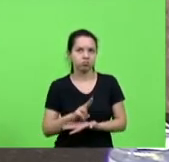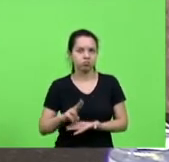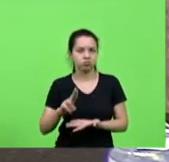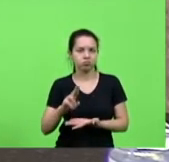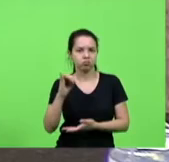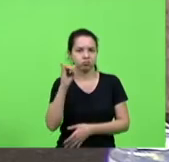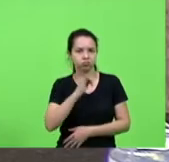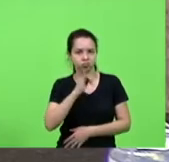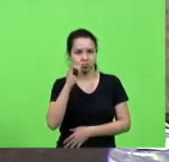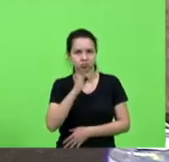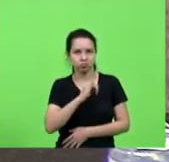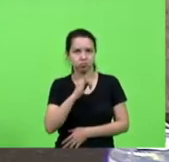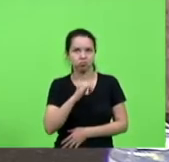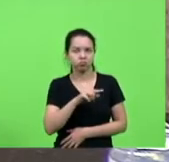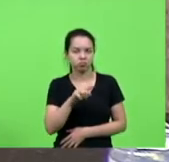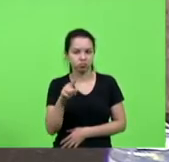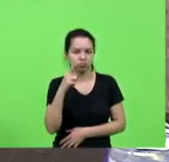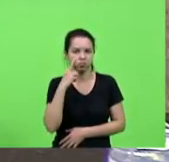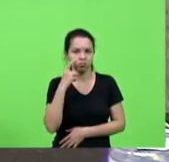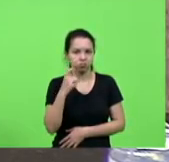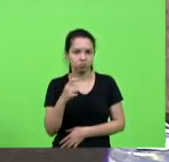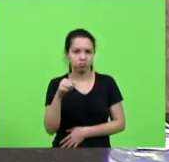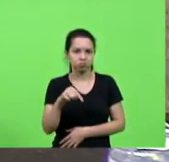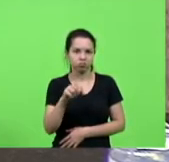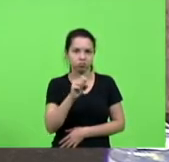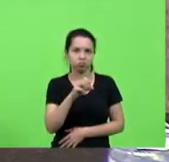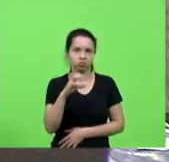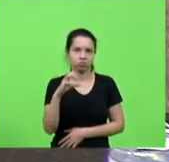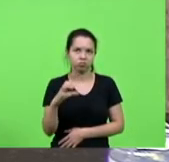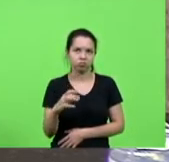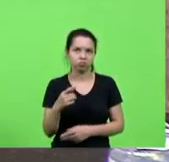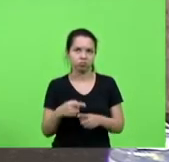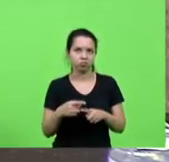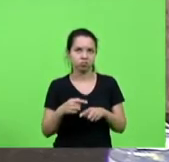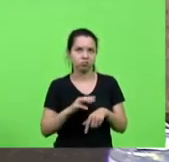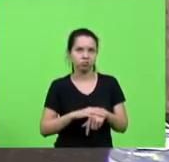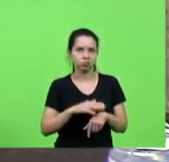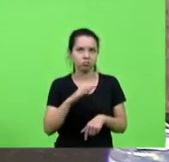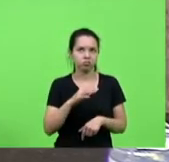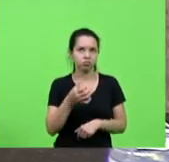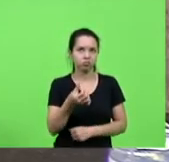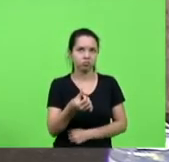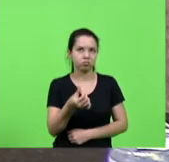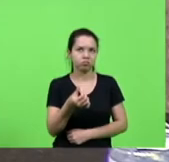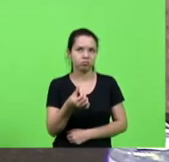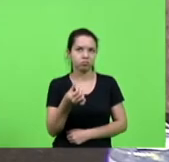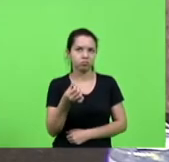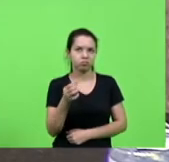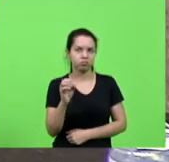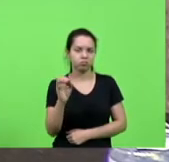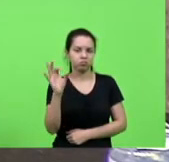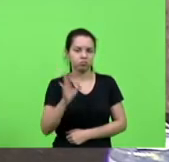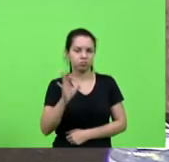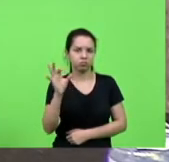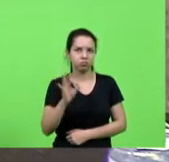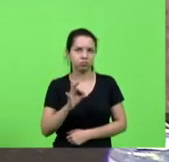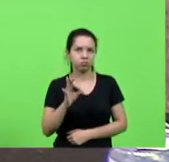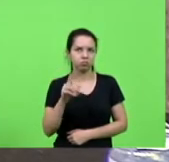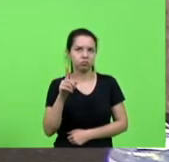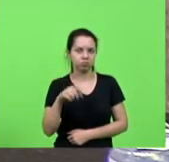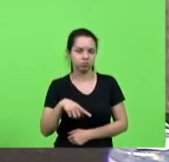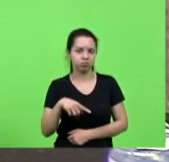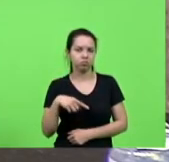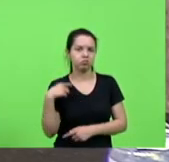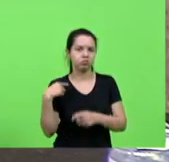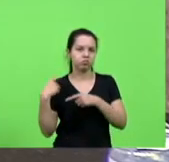Enfim, eles tinham todo o interesse em Santa Catarina, até porque mais de 60% dos catarinenses são de descendência italiana.